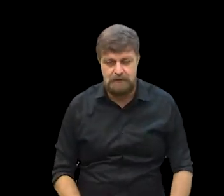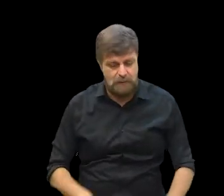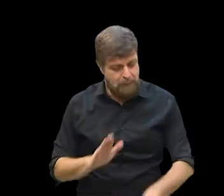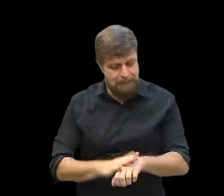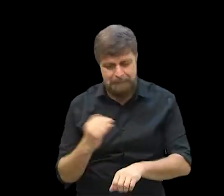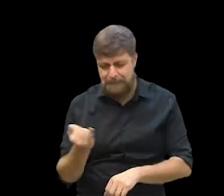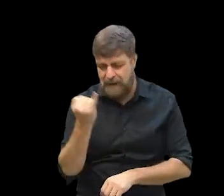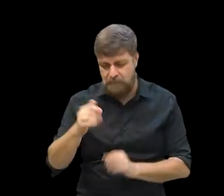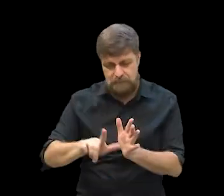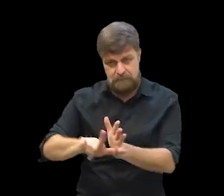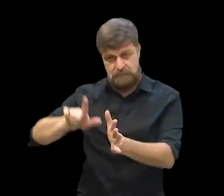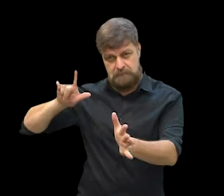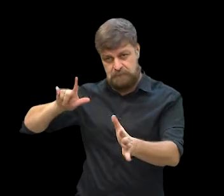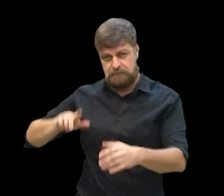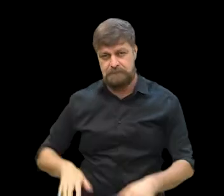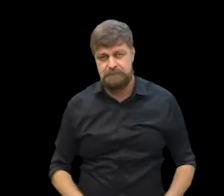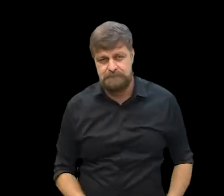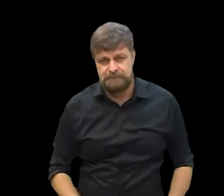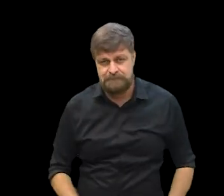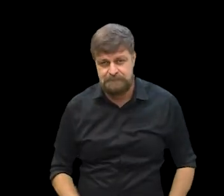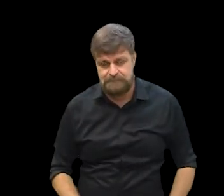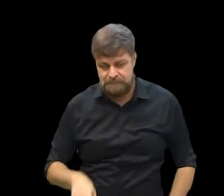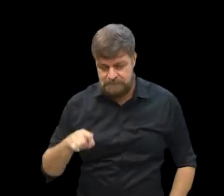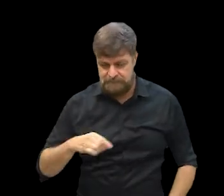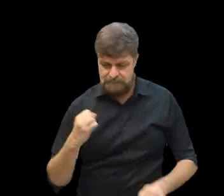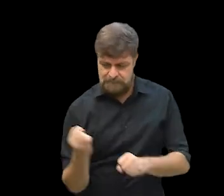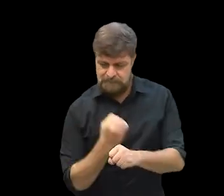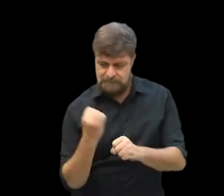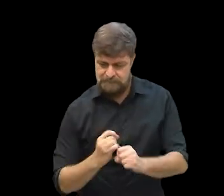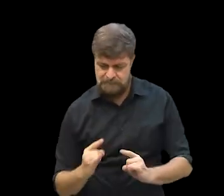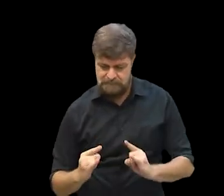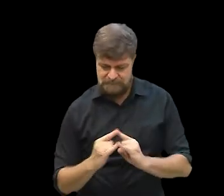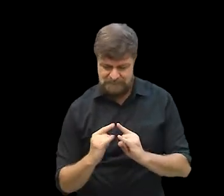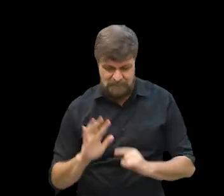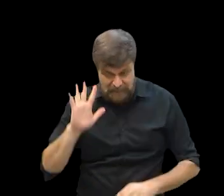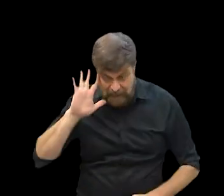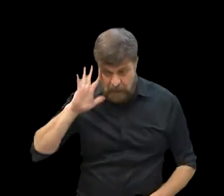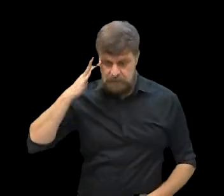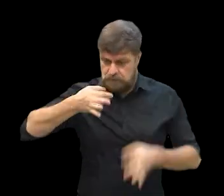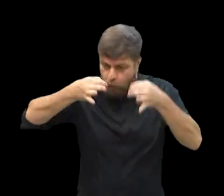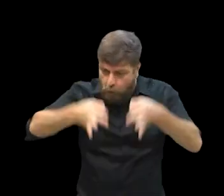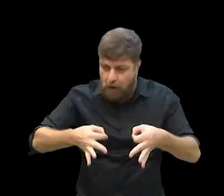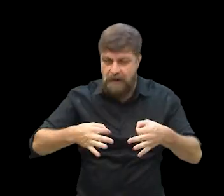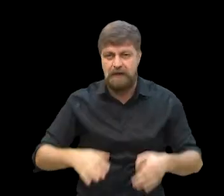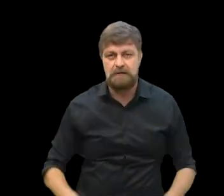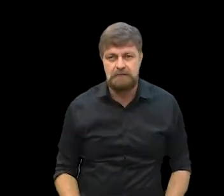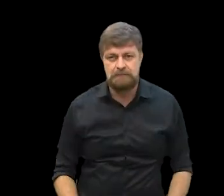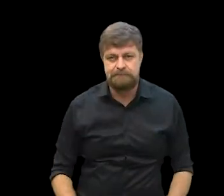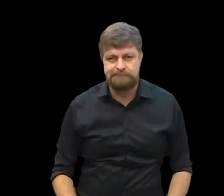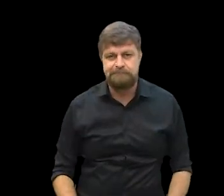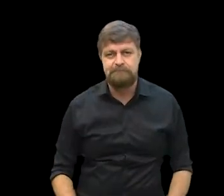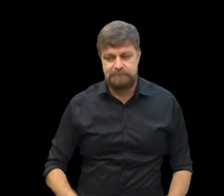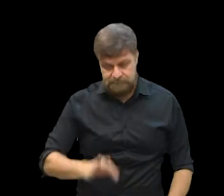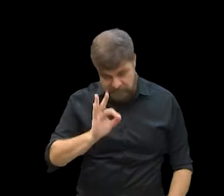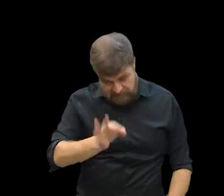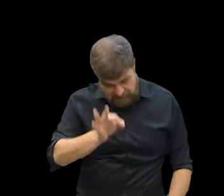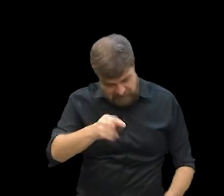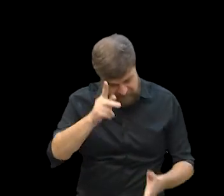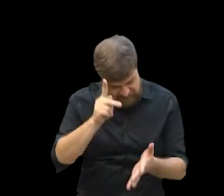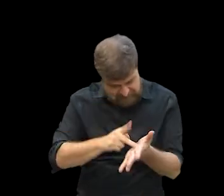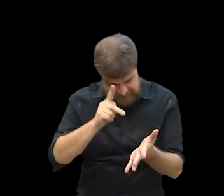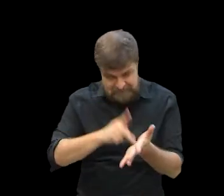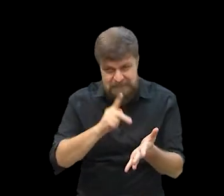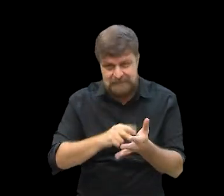Entendi. importante da obra é o antes. Para que aquilo seja muito bem decidido, então. Muito, muito, muito